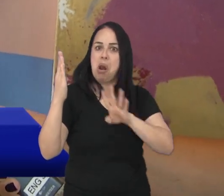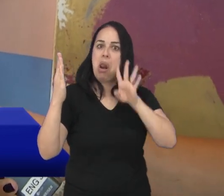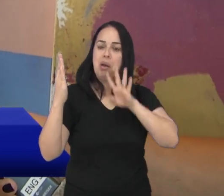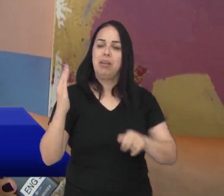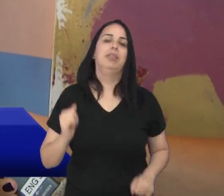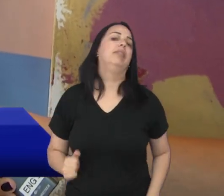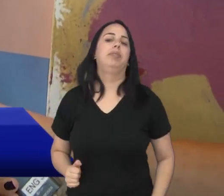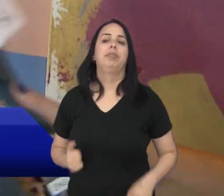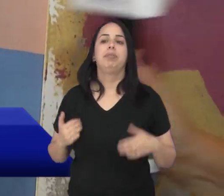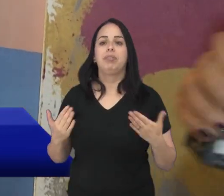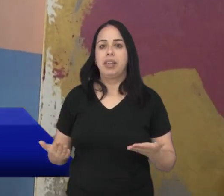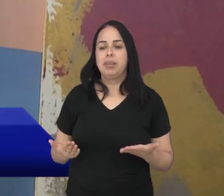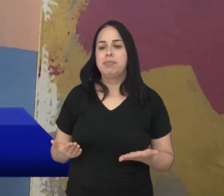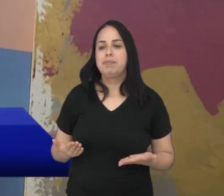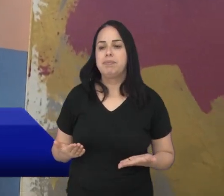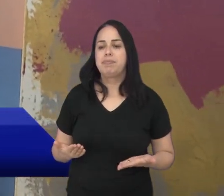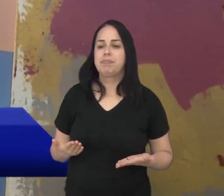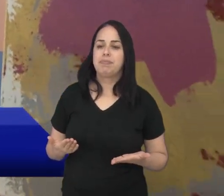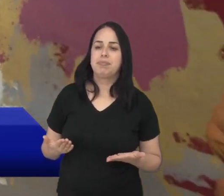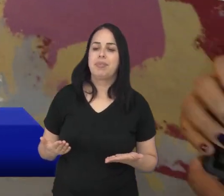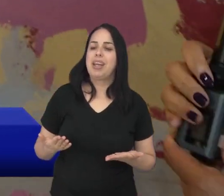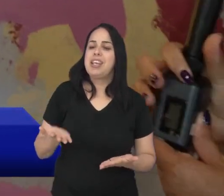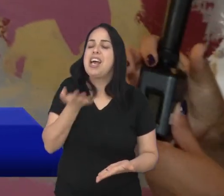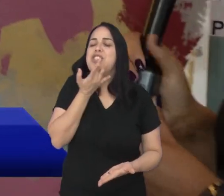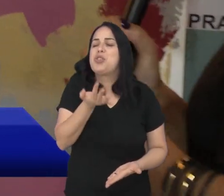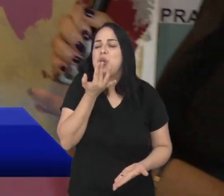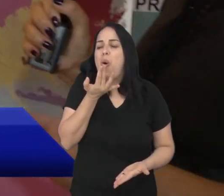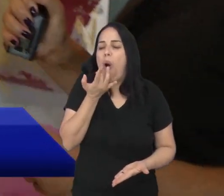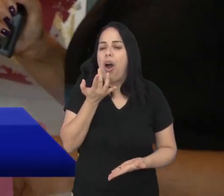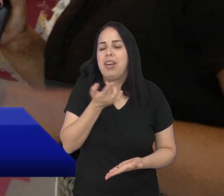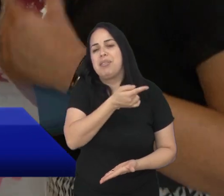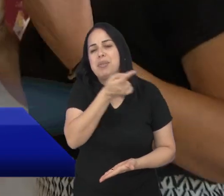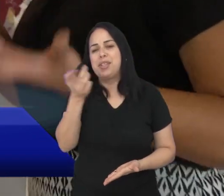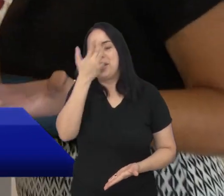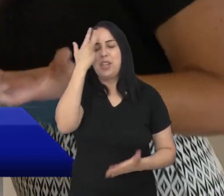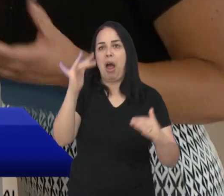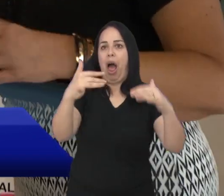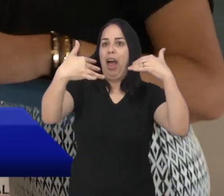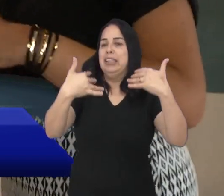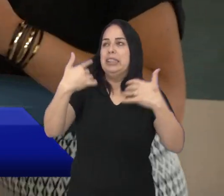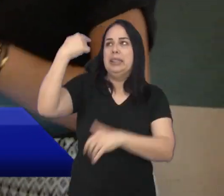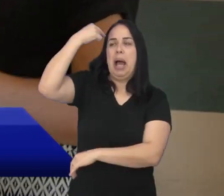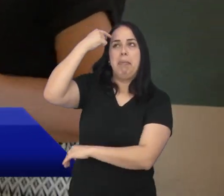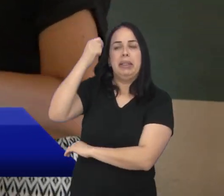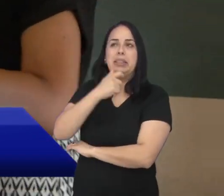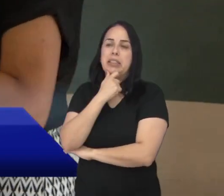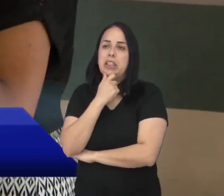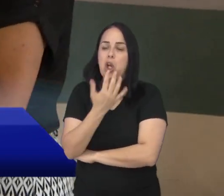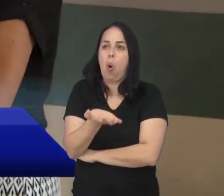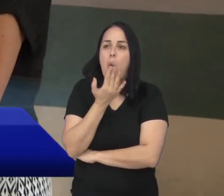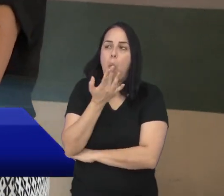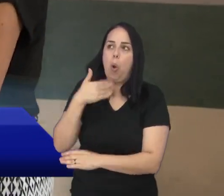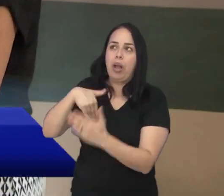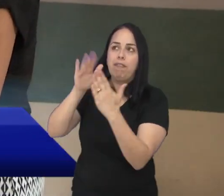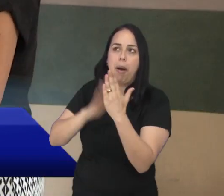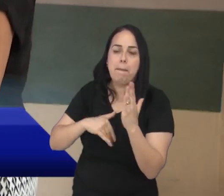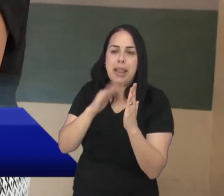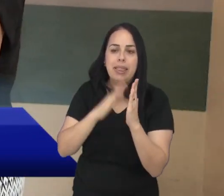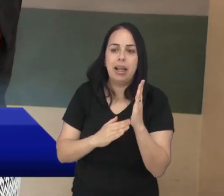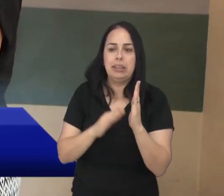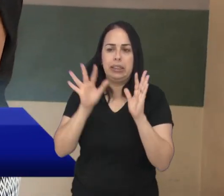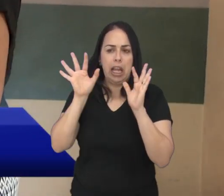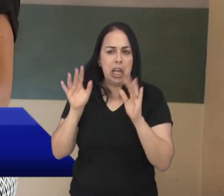uma dica bem legal também. Roberta, e a questão das cores? Para quem está lá em casa pensando assim, que cor que eu